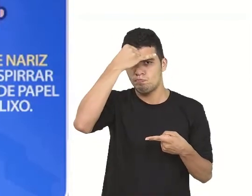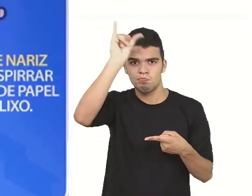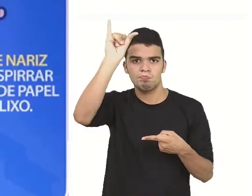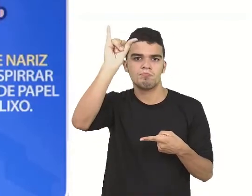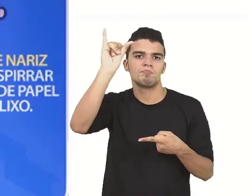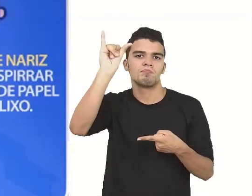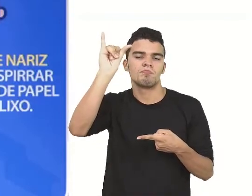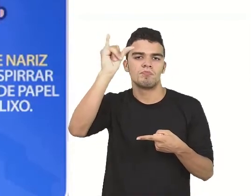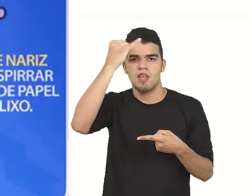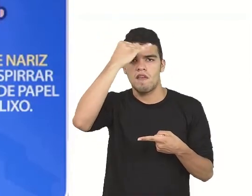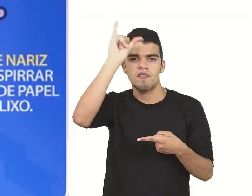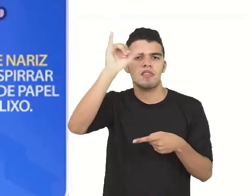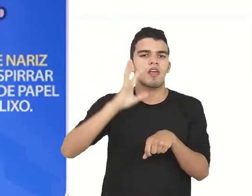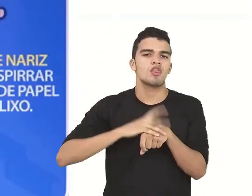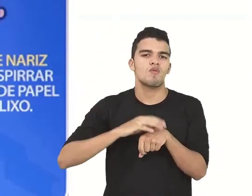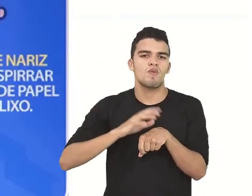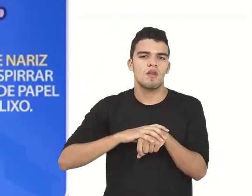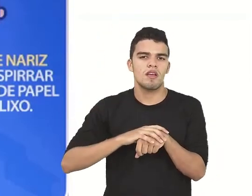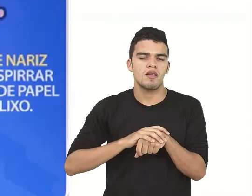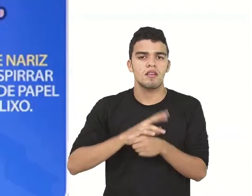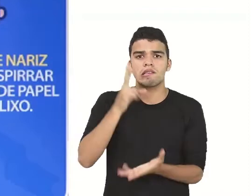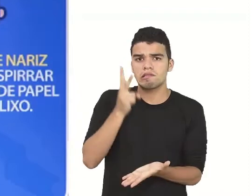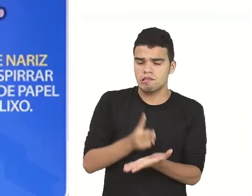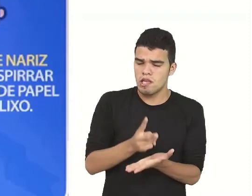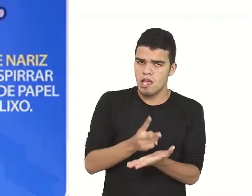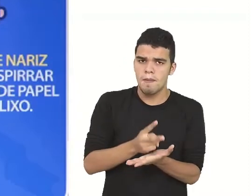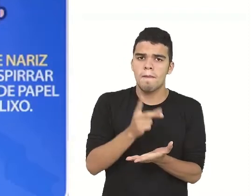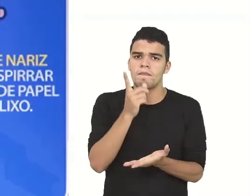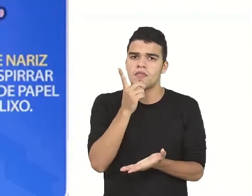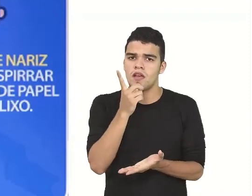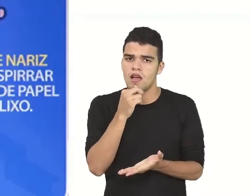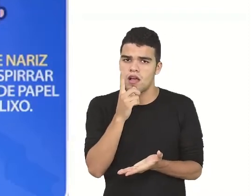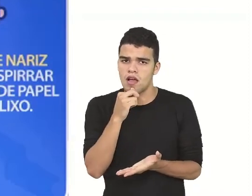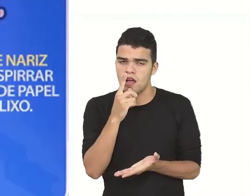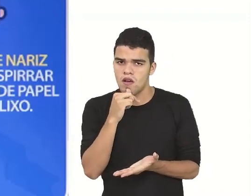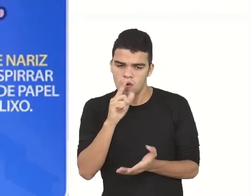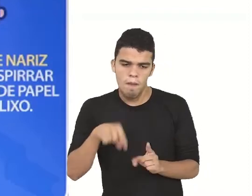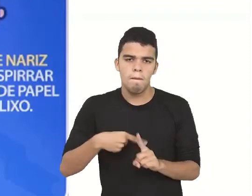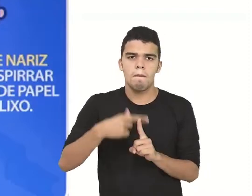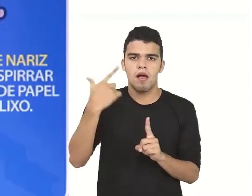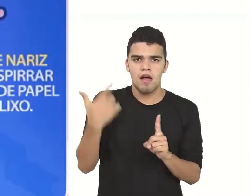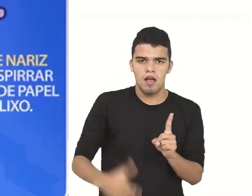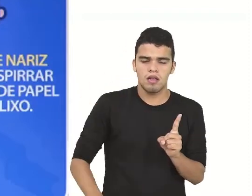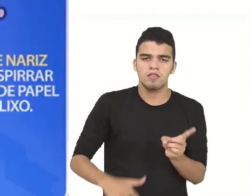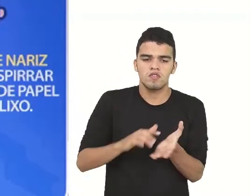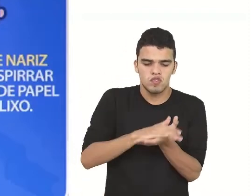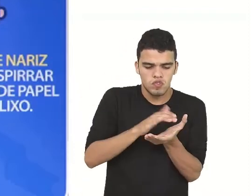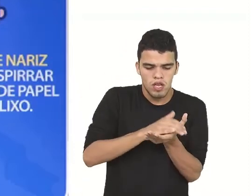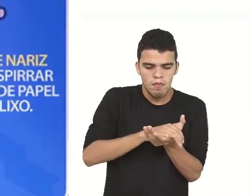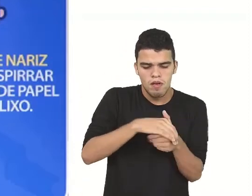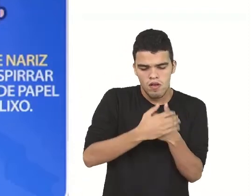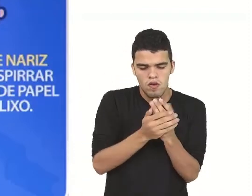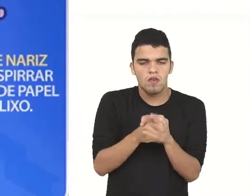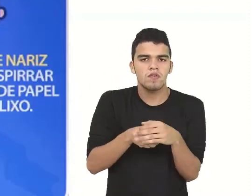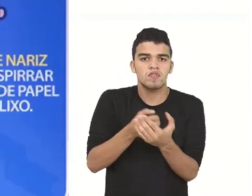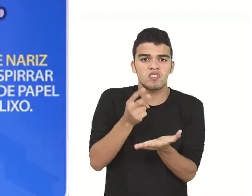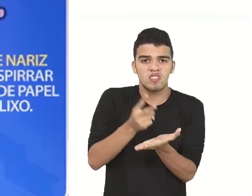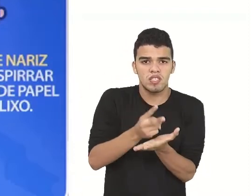com frequência com água e sabão, tá? Depois, quando a gente não tem água e